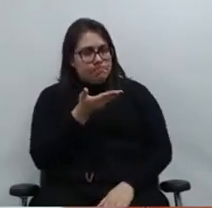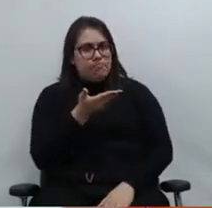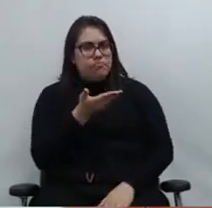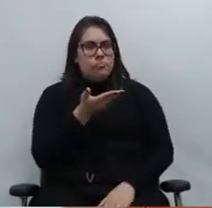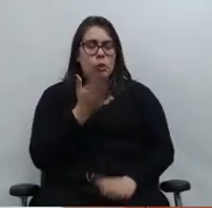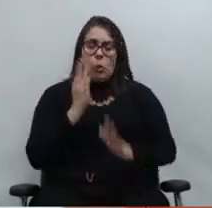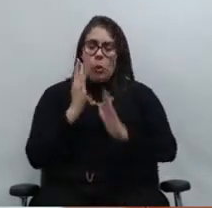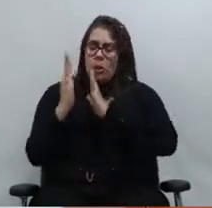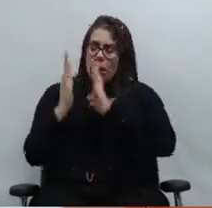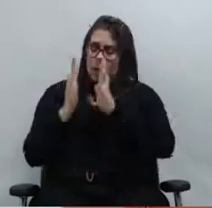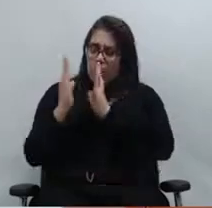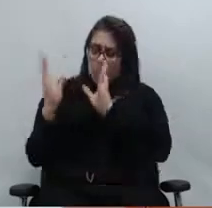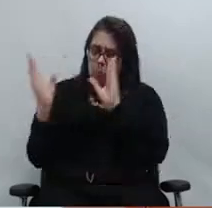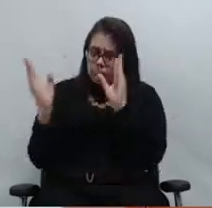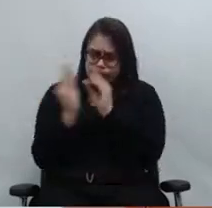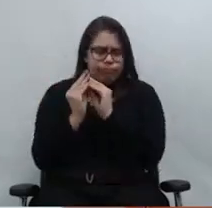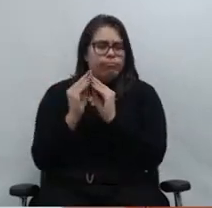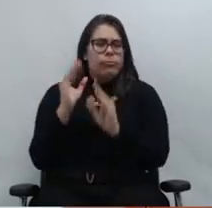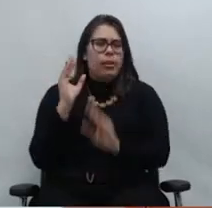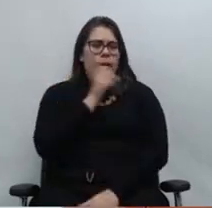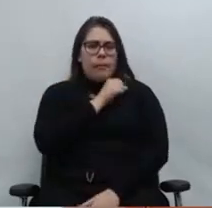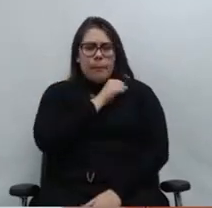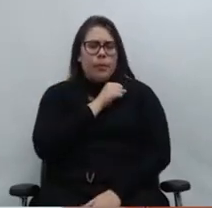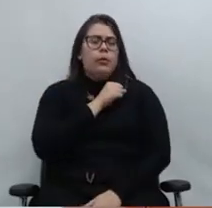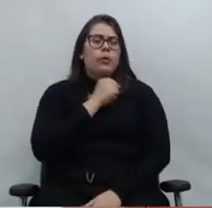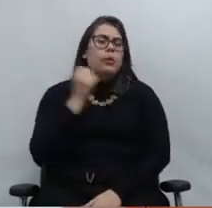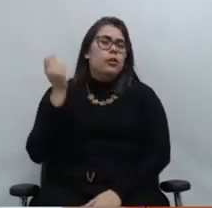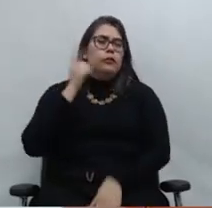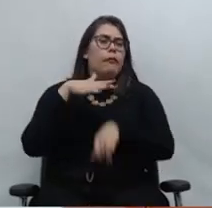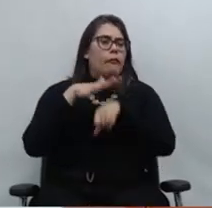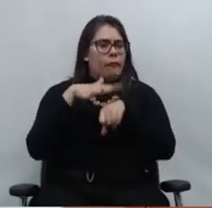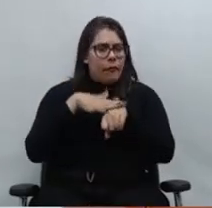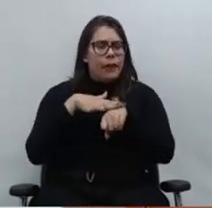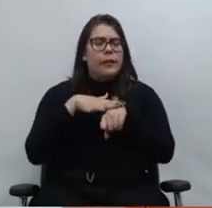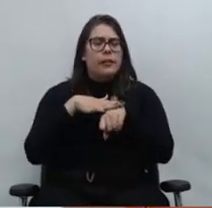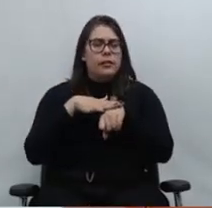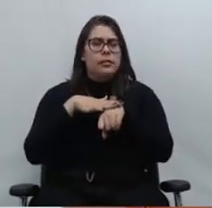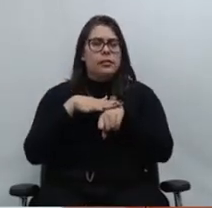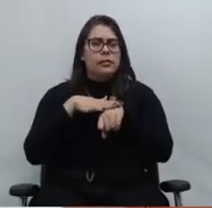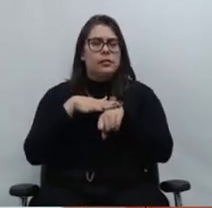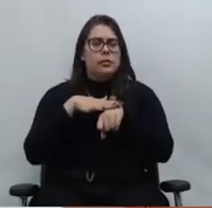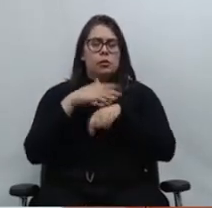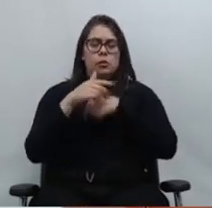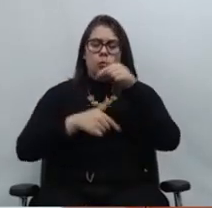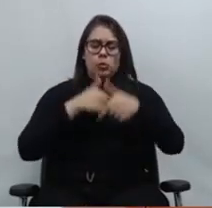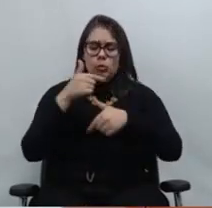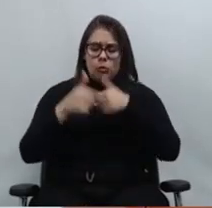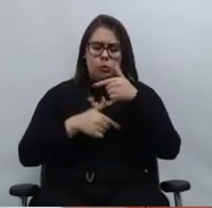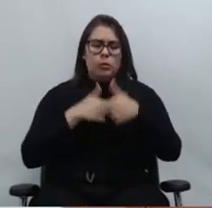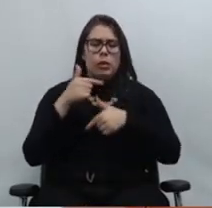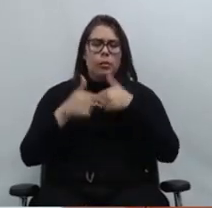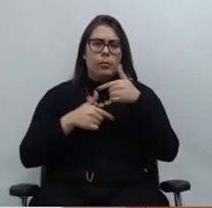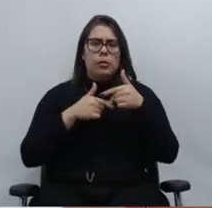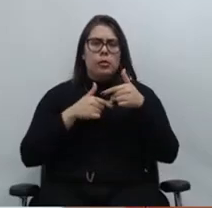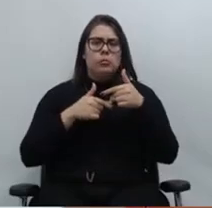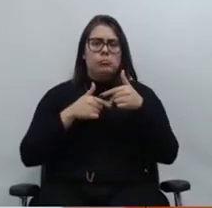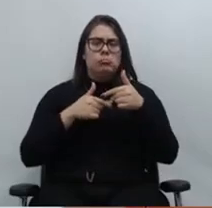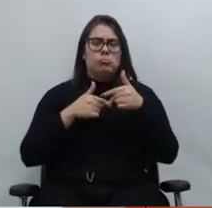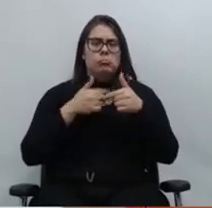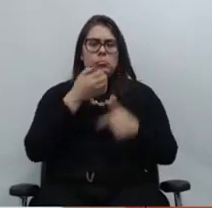curto espaço de tempo, né, curtíssimo, vamos dizer assim, e fez, de fato, um trabalho aqui digno de